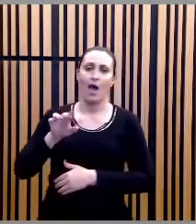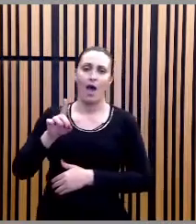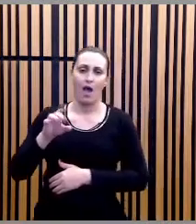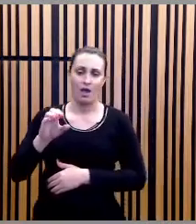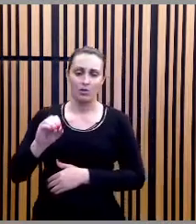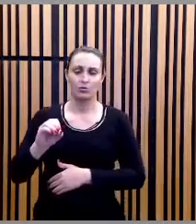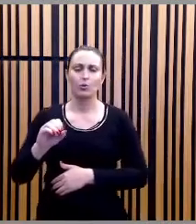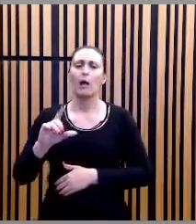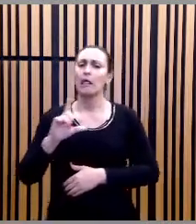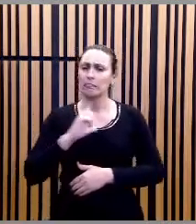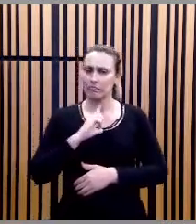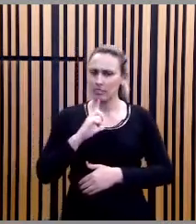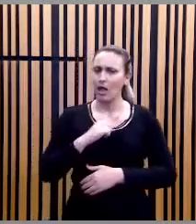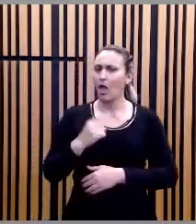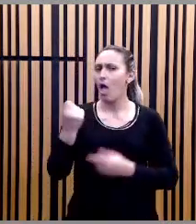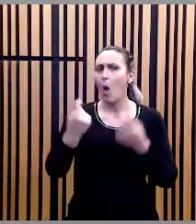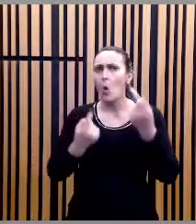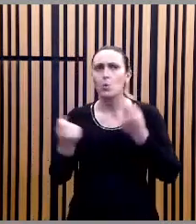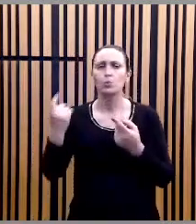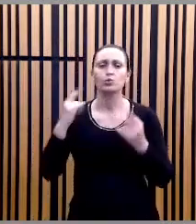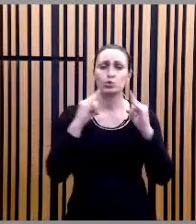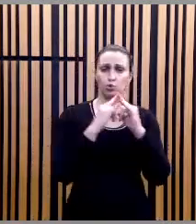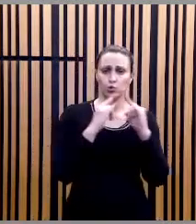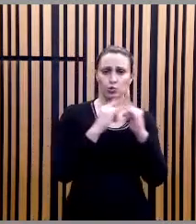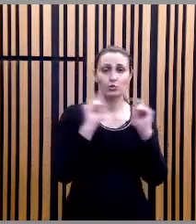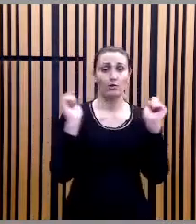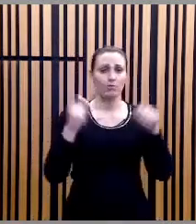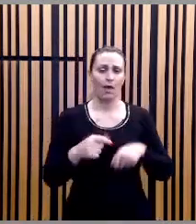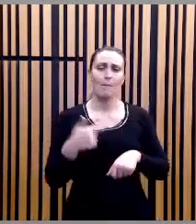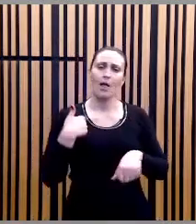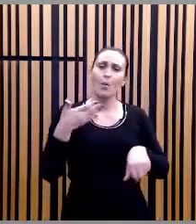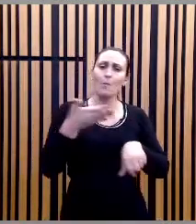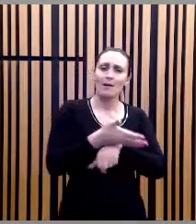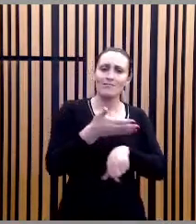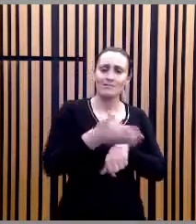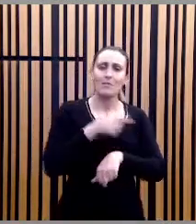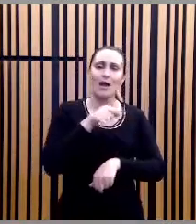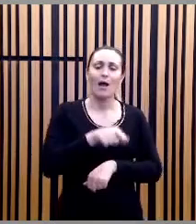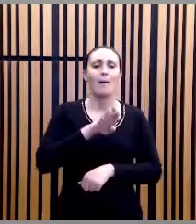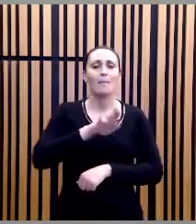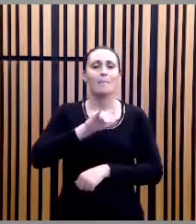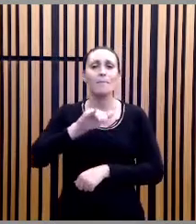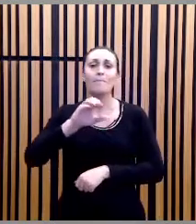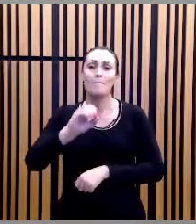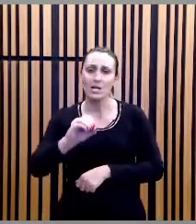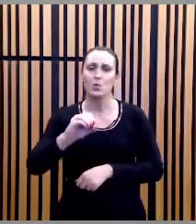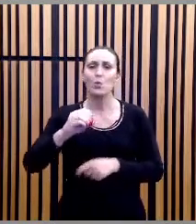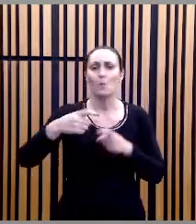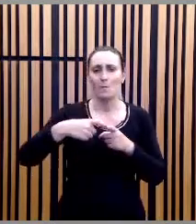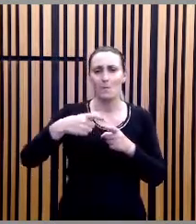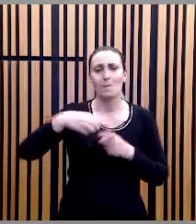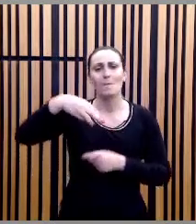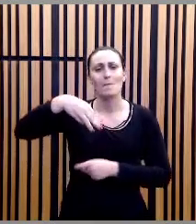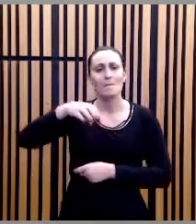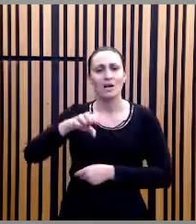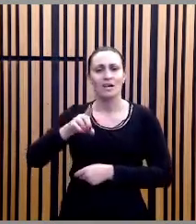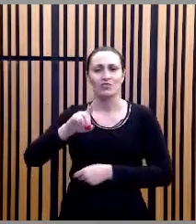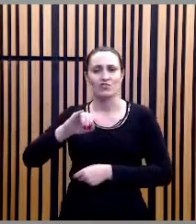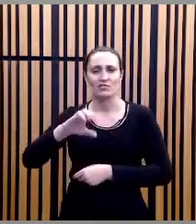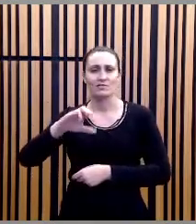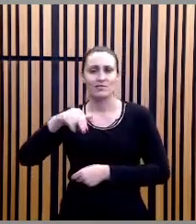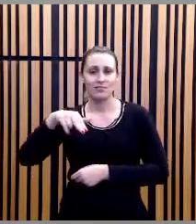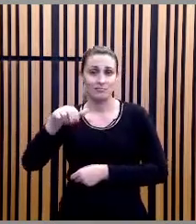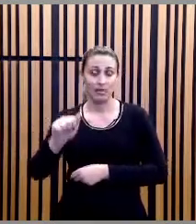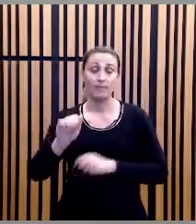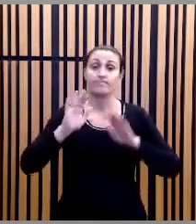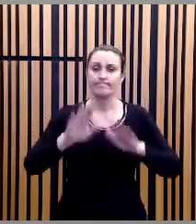Existe algum instituto em que eu possa estar participando na área de biomedicina? Pessoal, tem vários laboratórios dentro